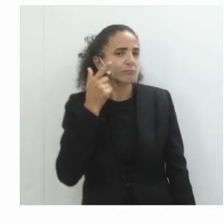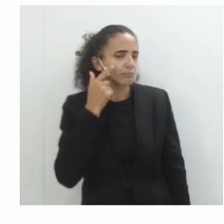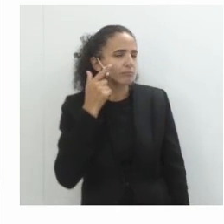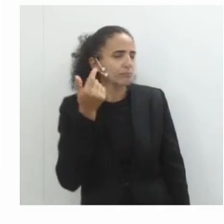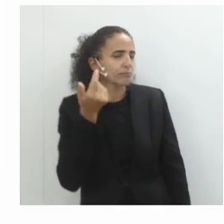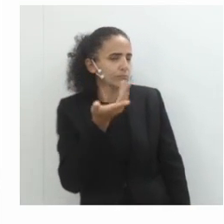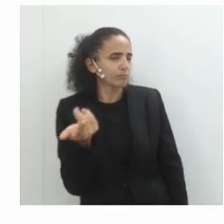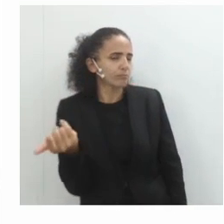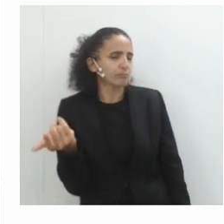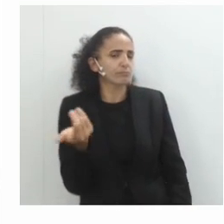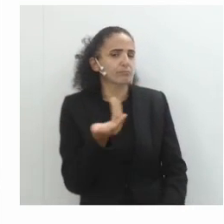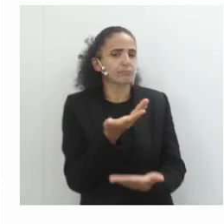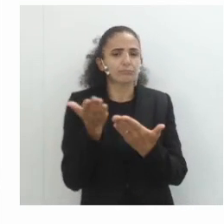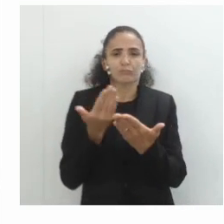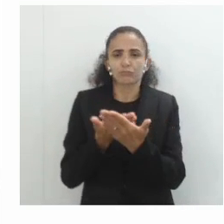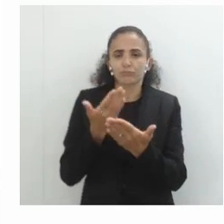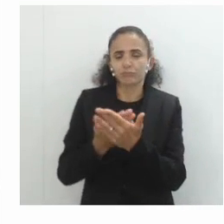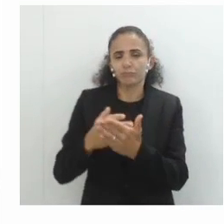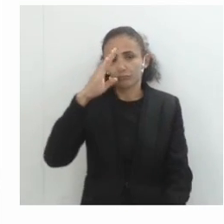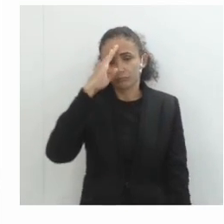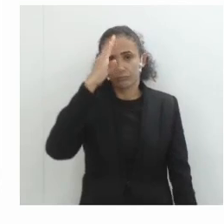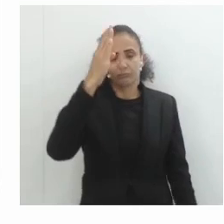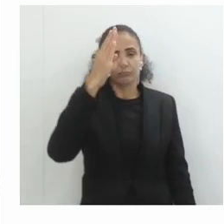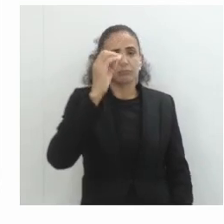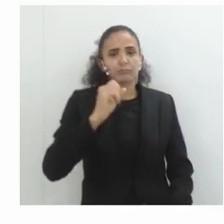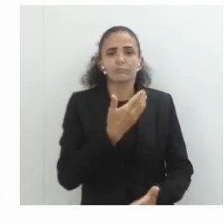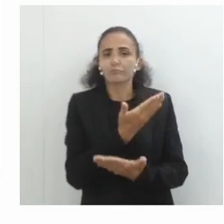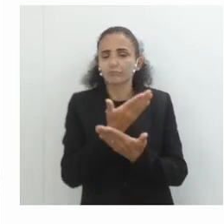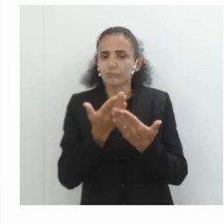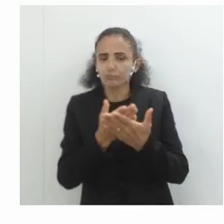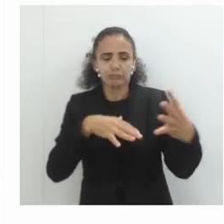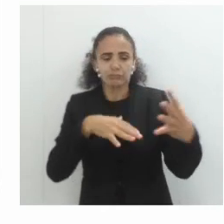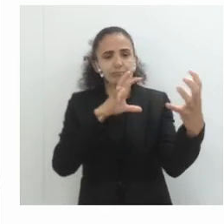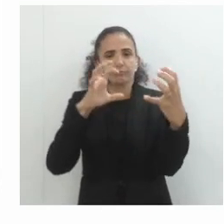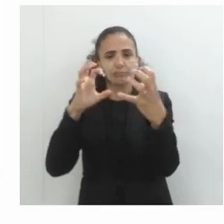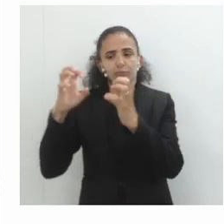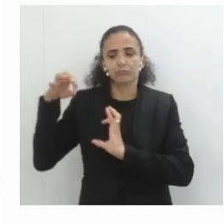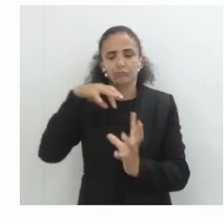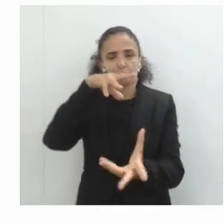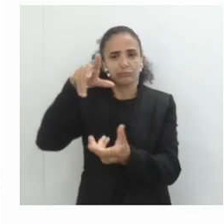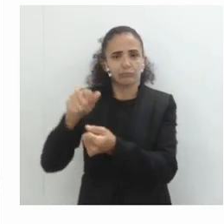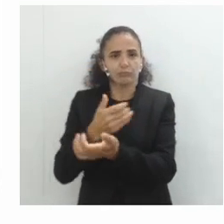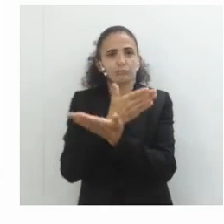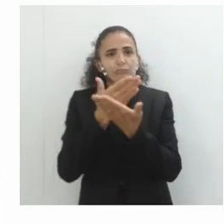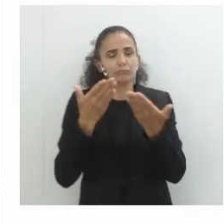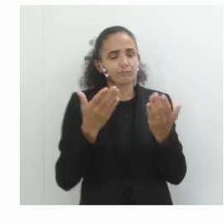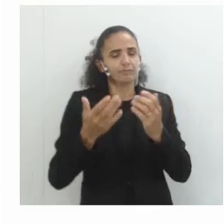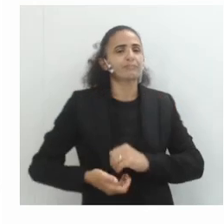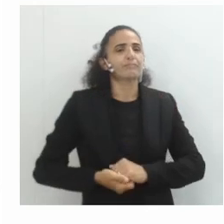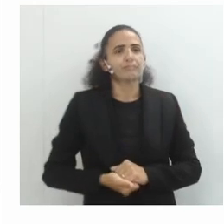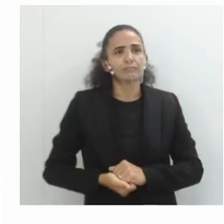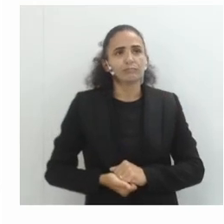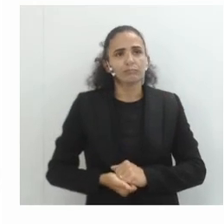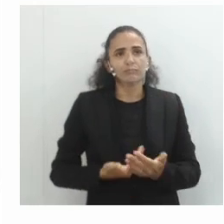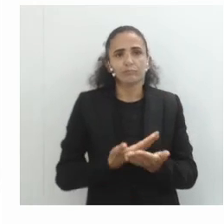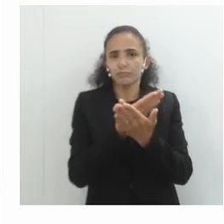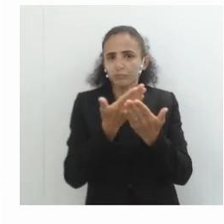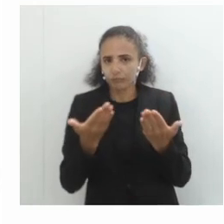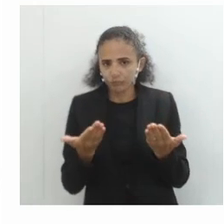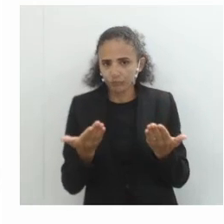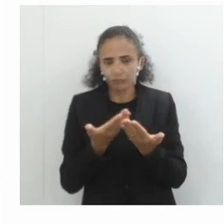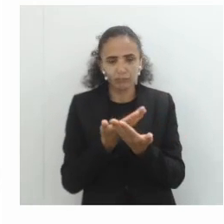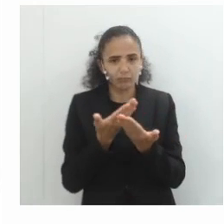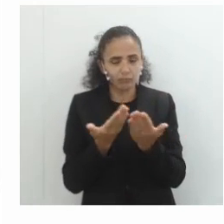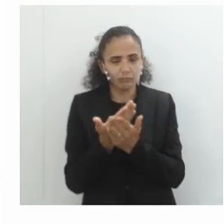conflitos, principais interferências de conflitos que ocorrem no mundo, tá certo? E aí eu trouxe para